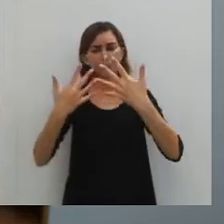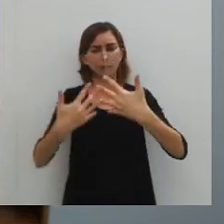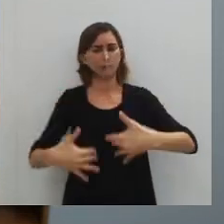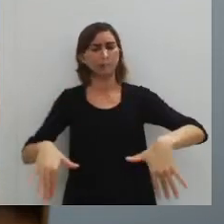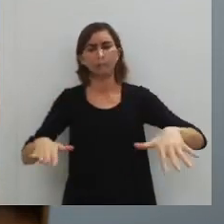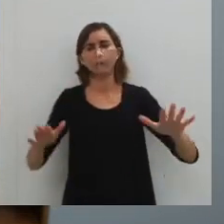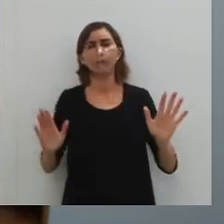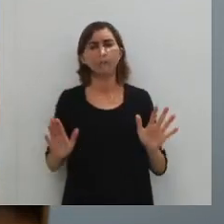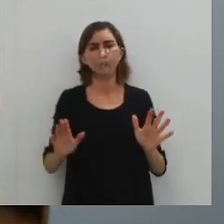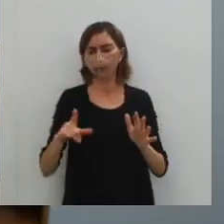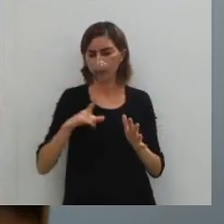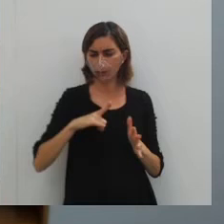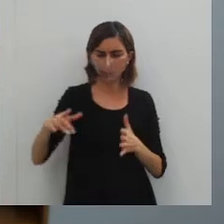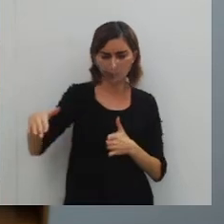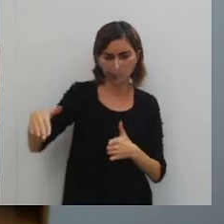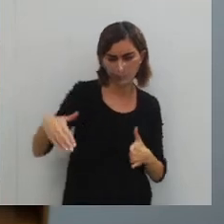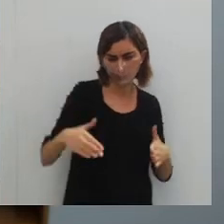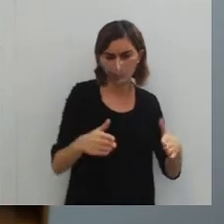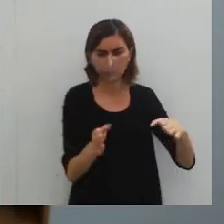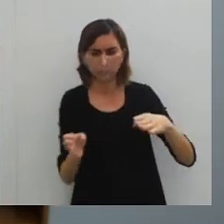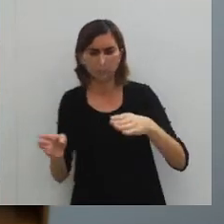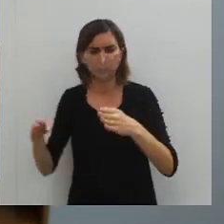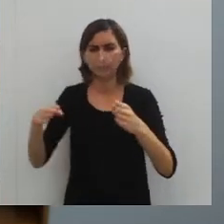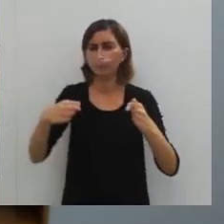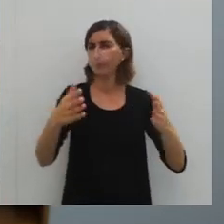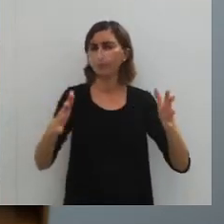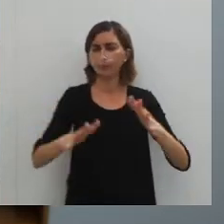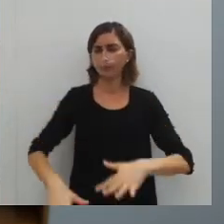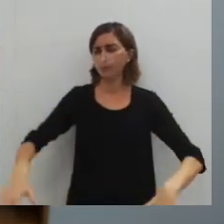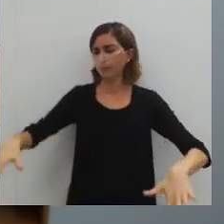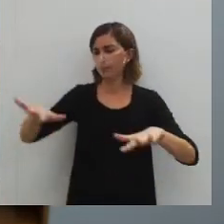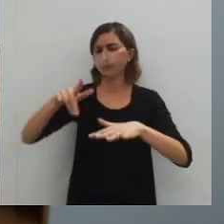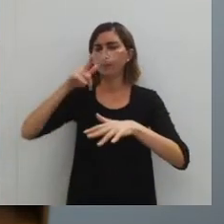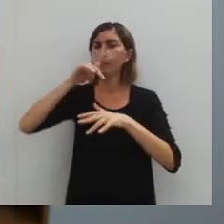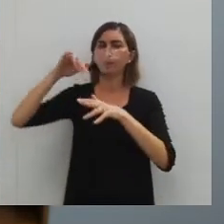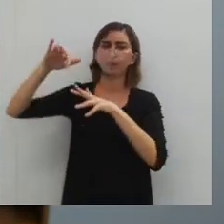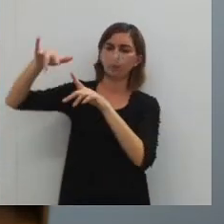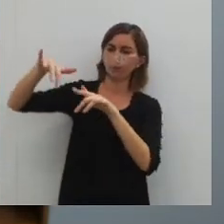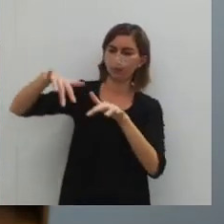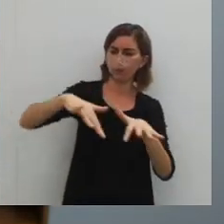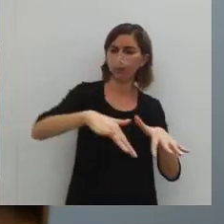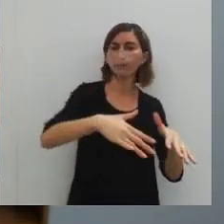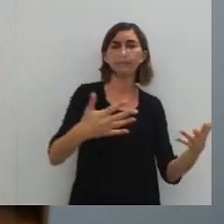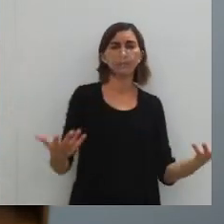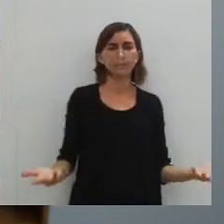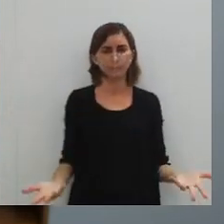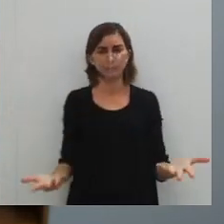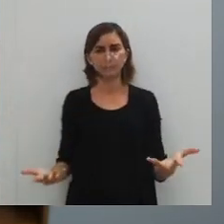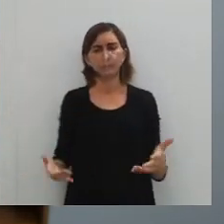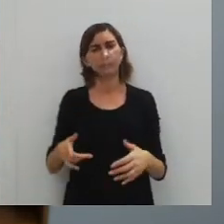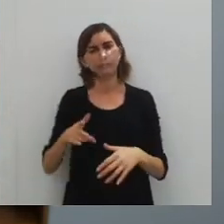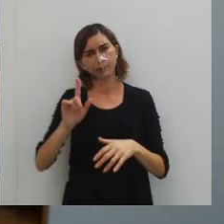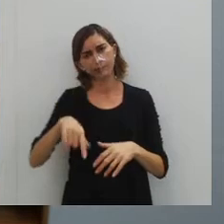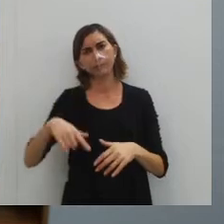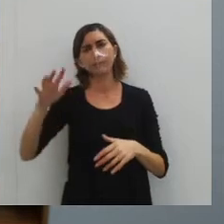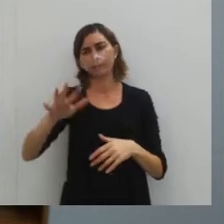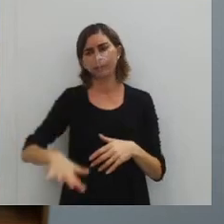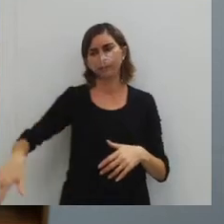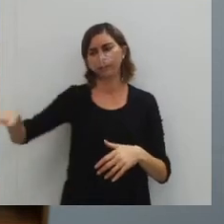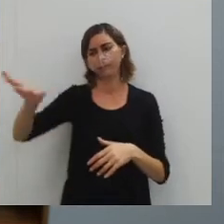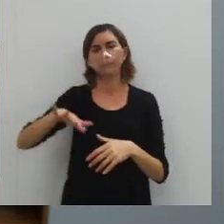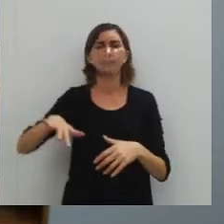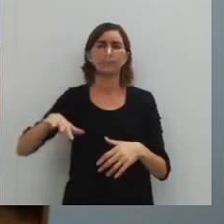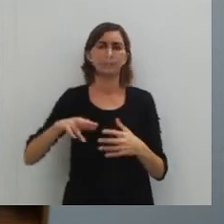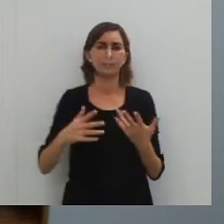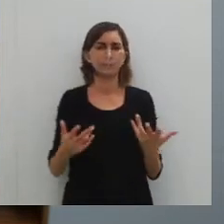naturalmente, ele tem o seu curso e tem a sua área de escoamento para período de enchentes, que é a área de